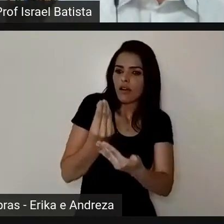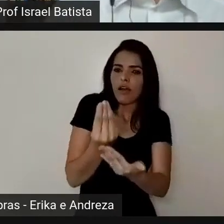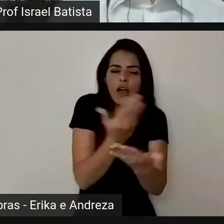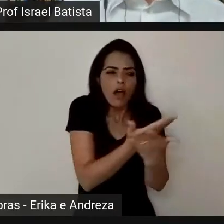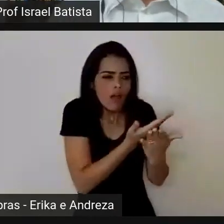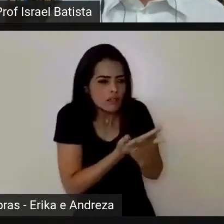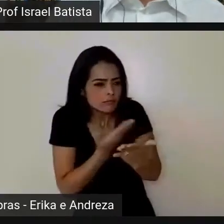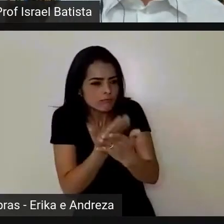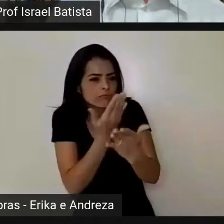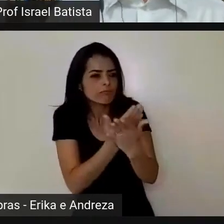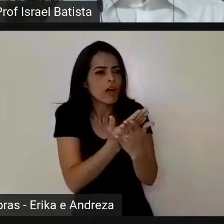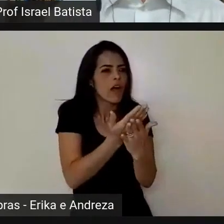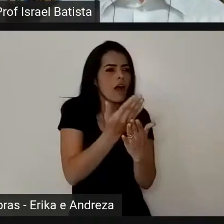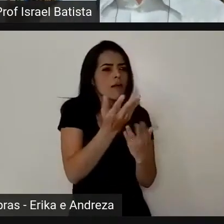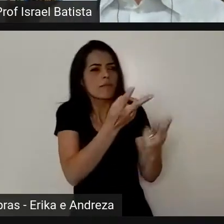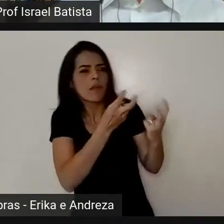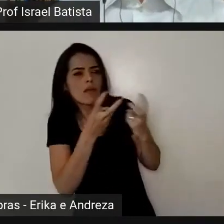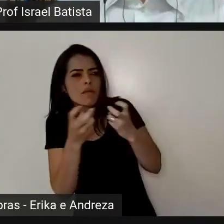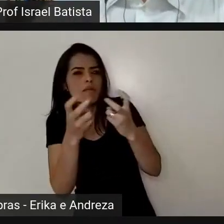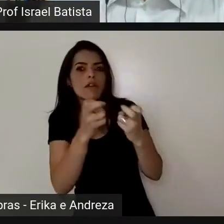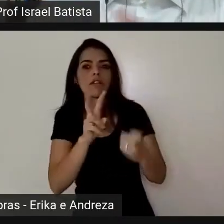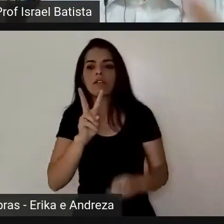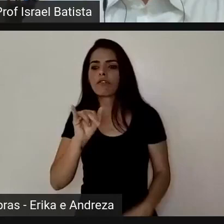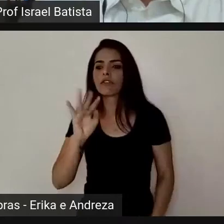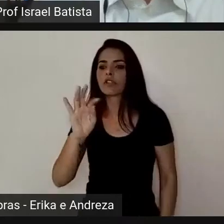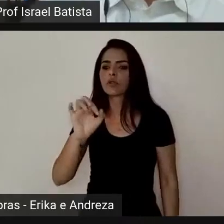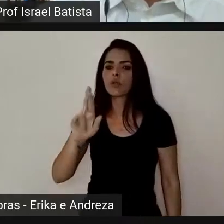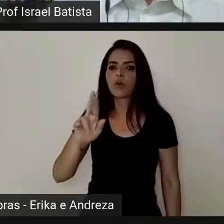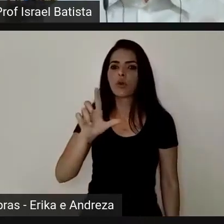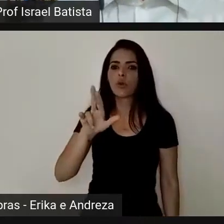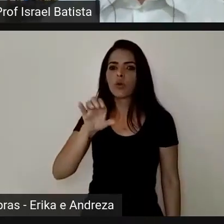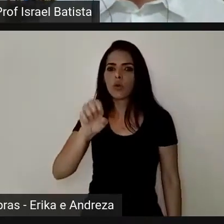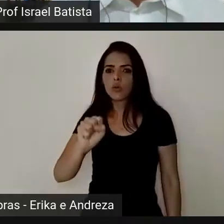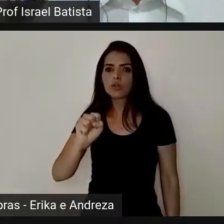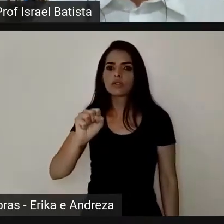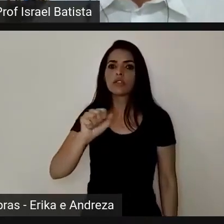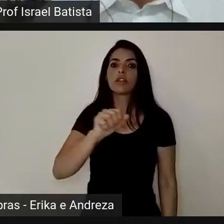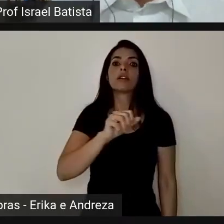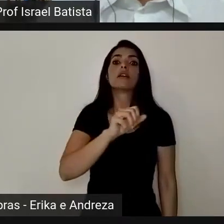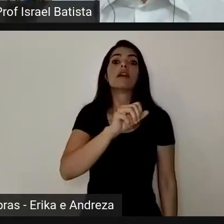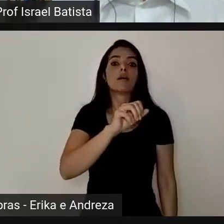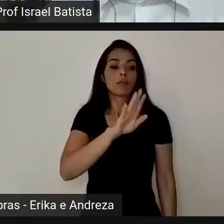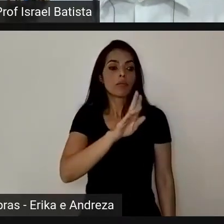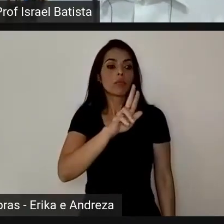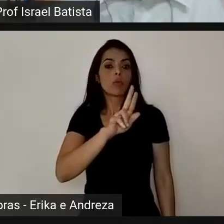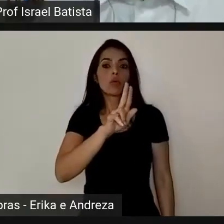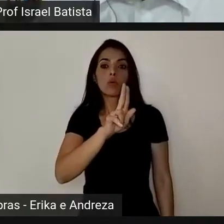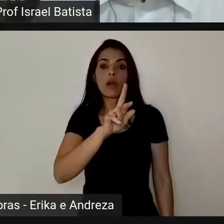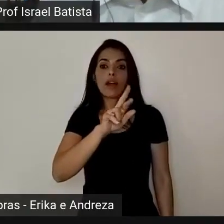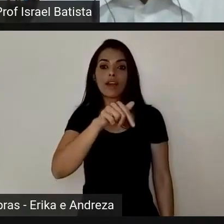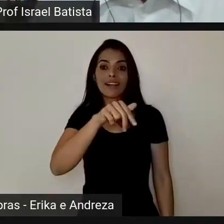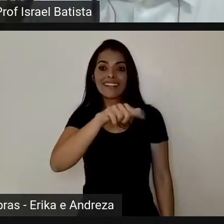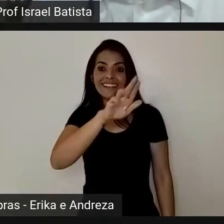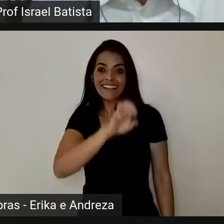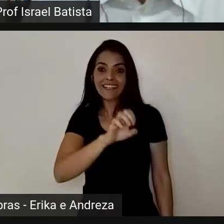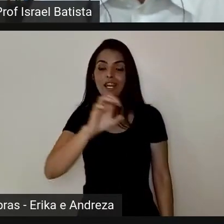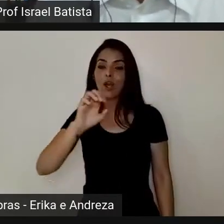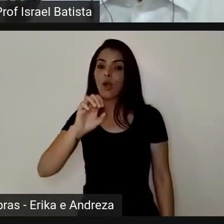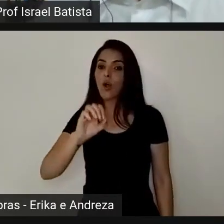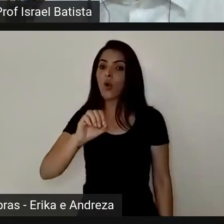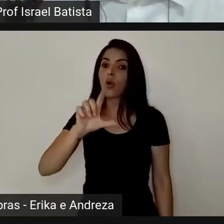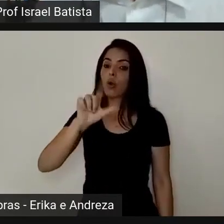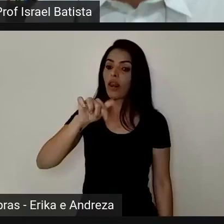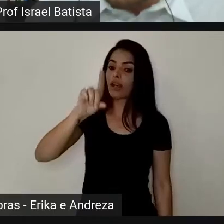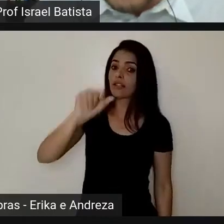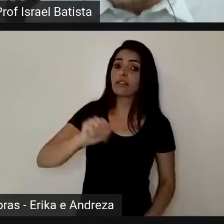refletir sobre o Brasil, como o Vitor Nunes Leal, o Sérgio Buarque de Holanda e outros, né? Eles chegam à mesma